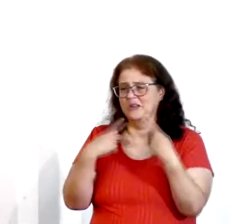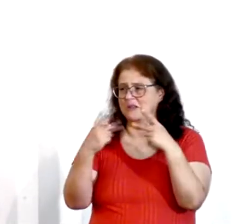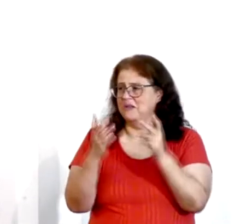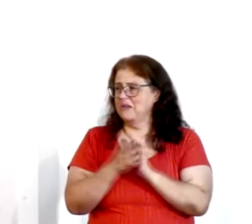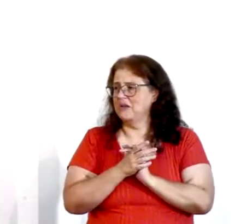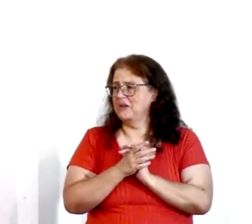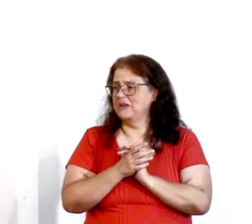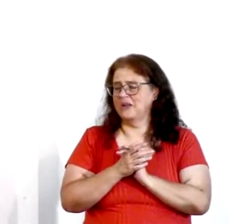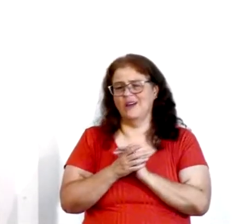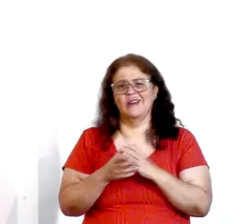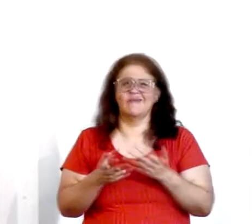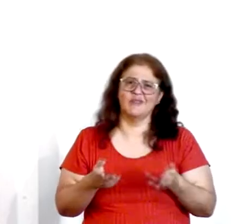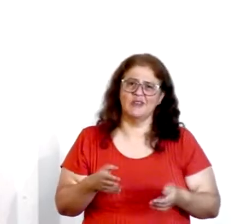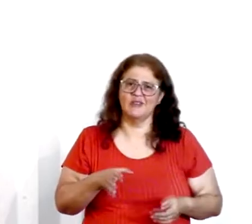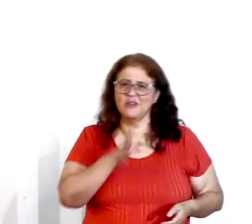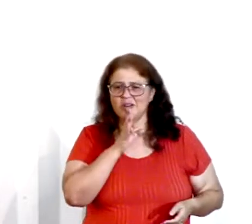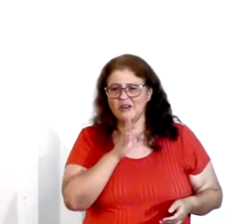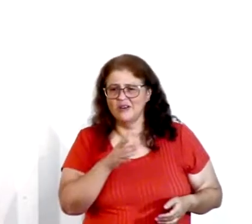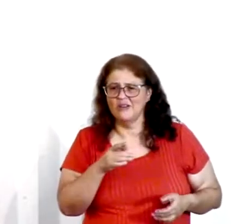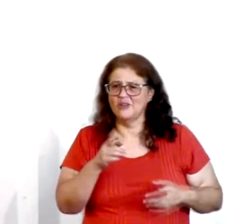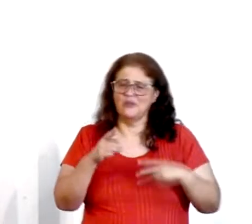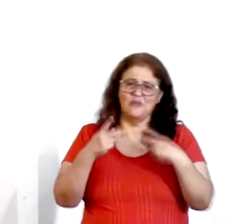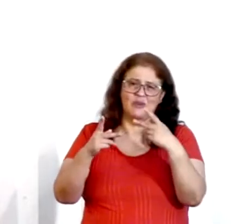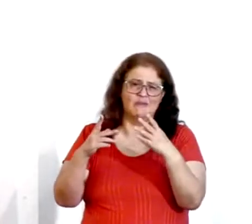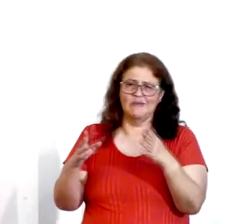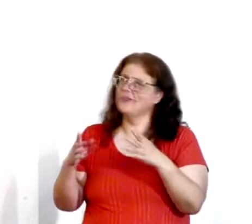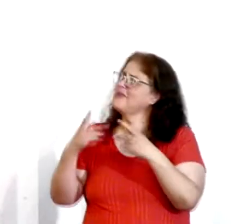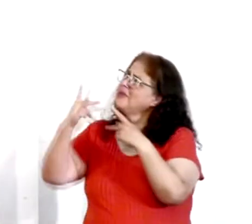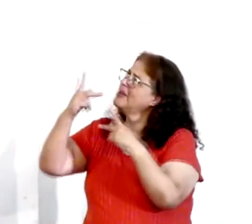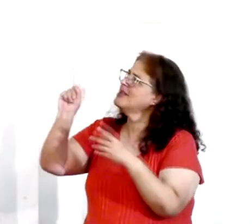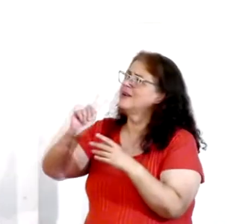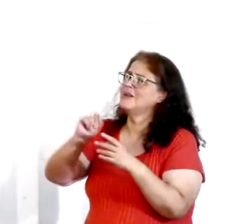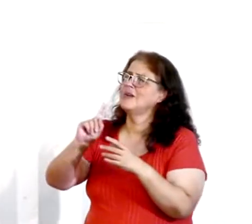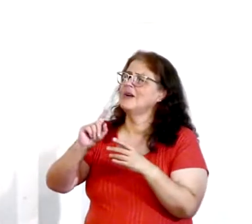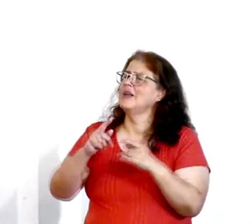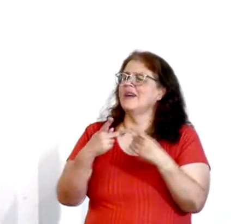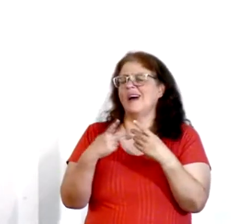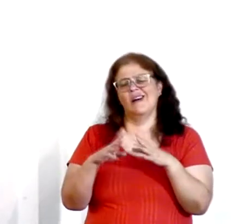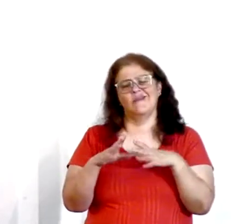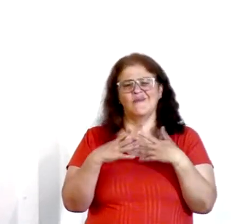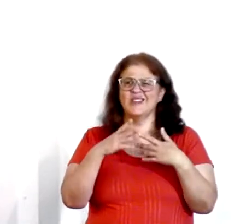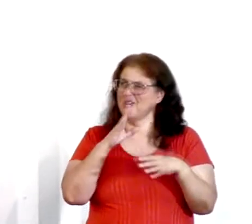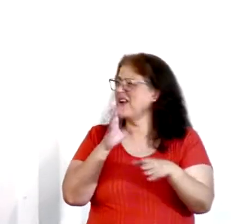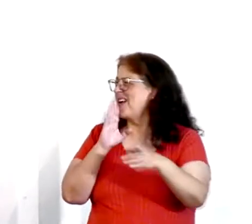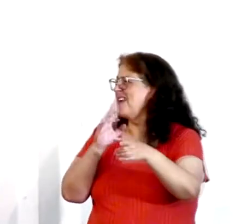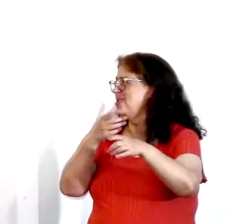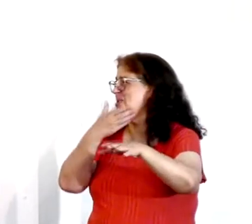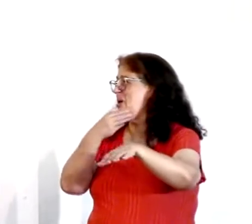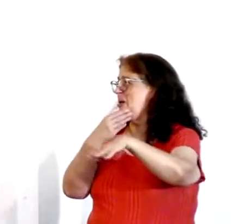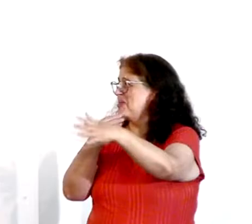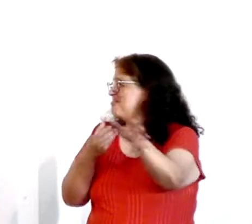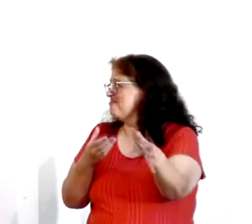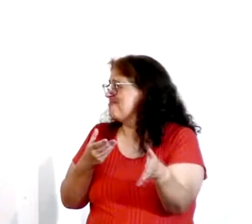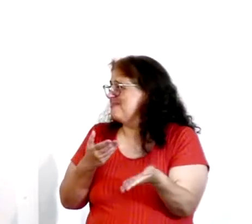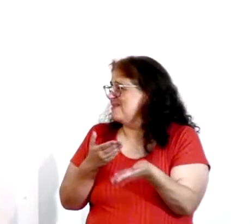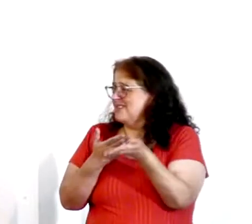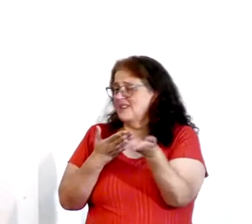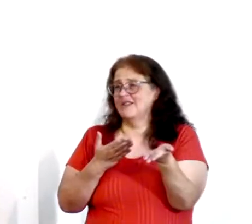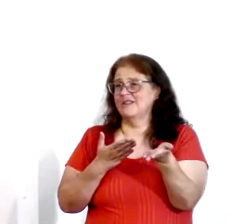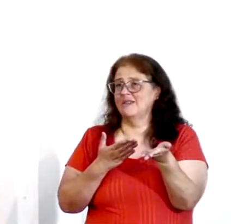sabe como são os homens, eles são fracos mesmo. Não. Davi simplesmente